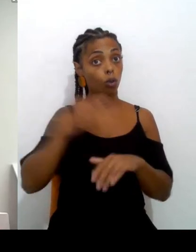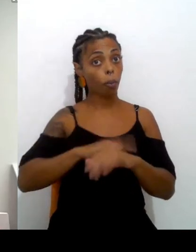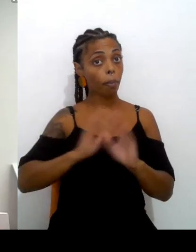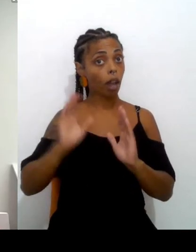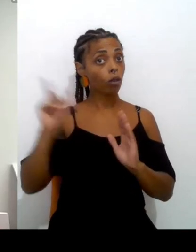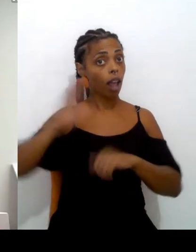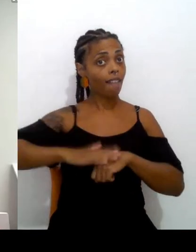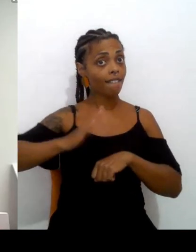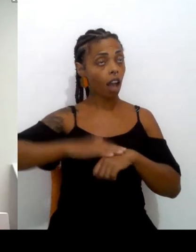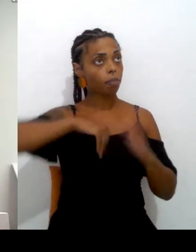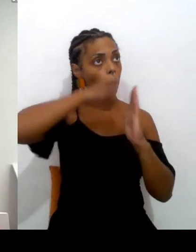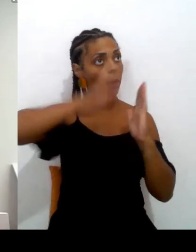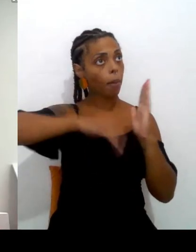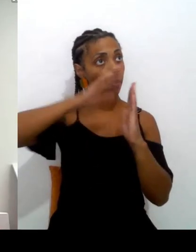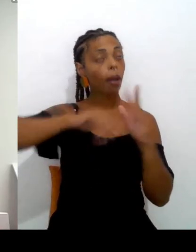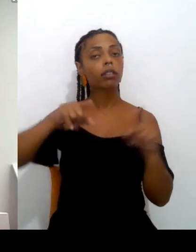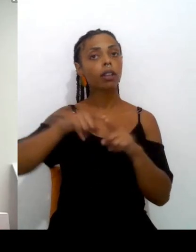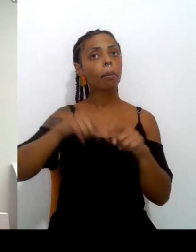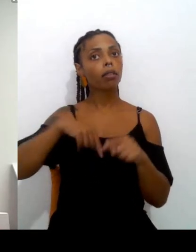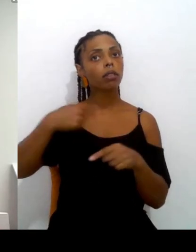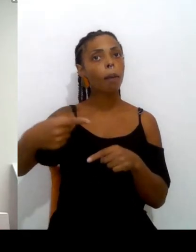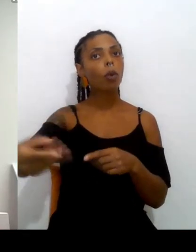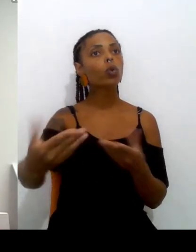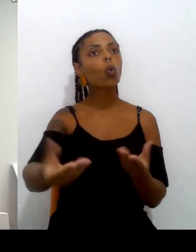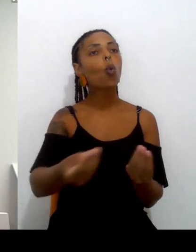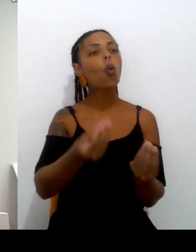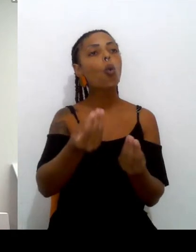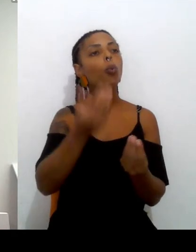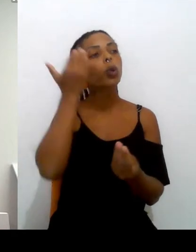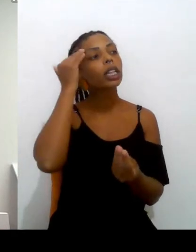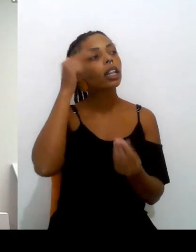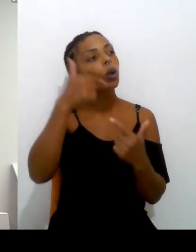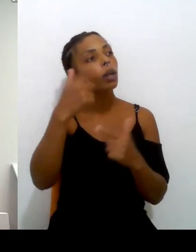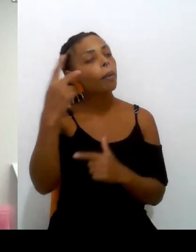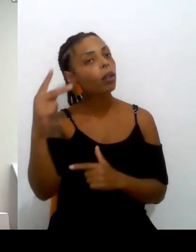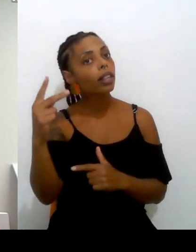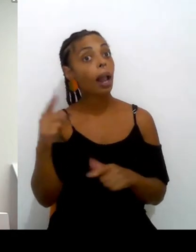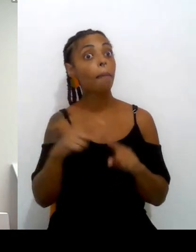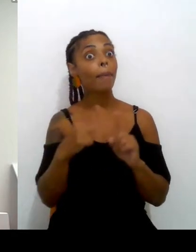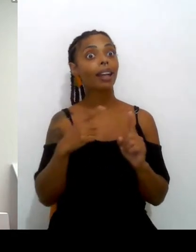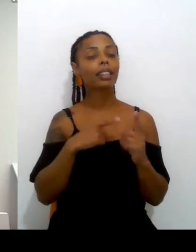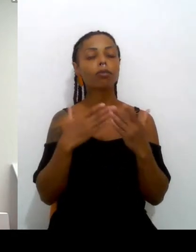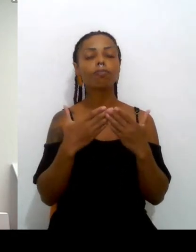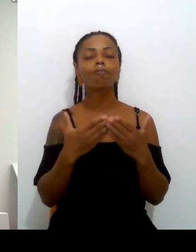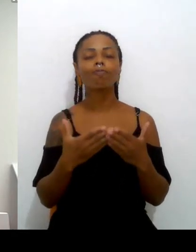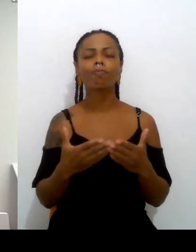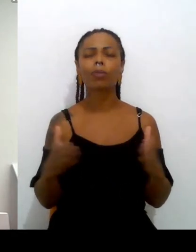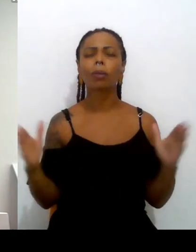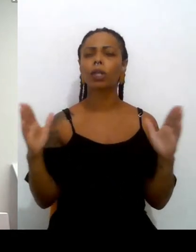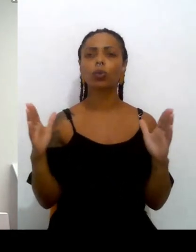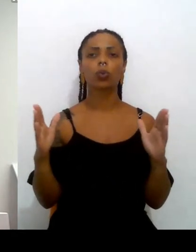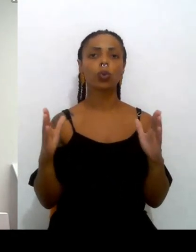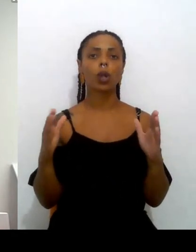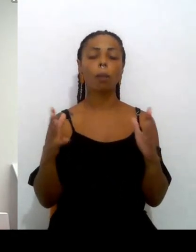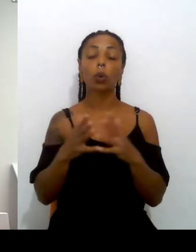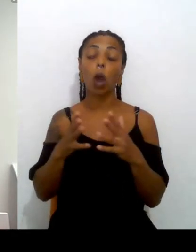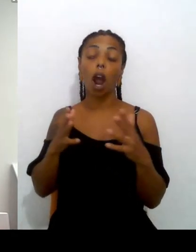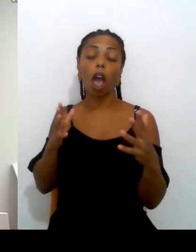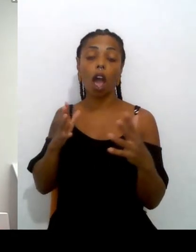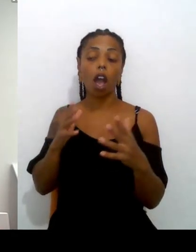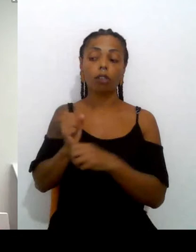ao longo da interpretação da sua obra mas houve uma abertura gigantesca nos últimos anos de fato